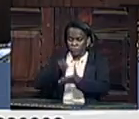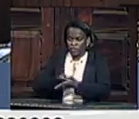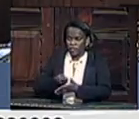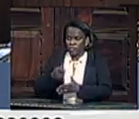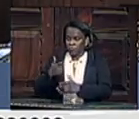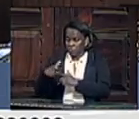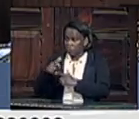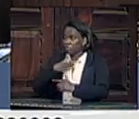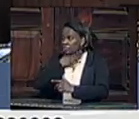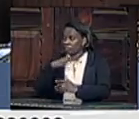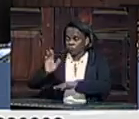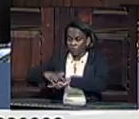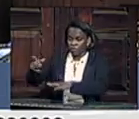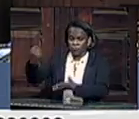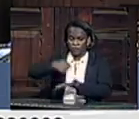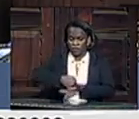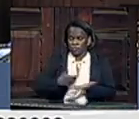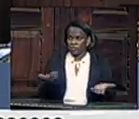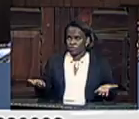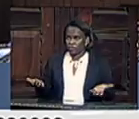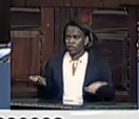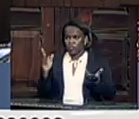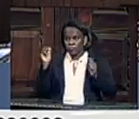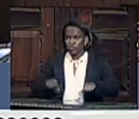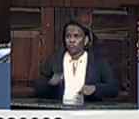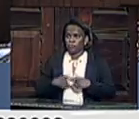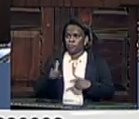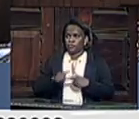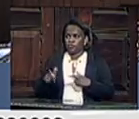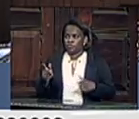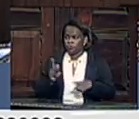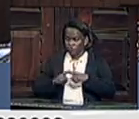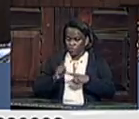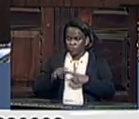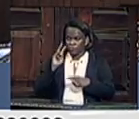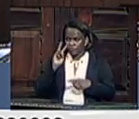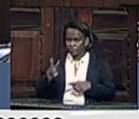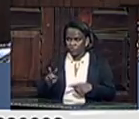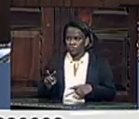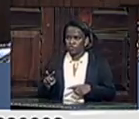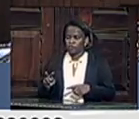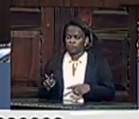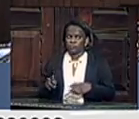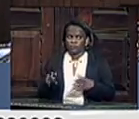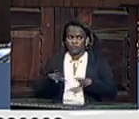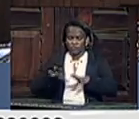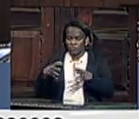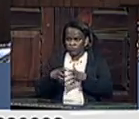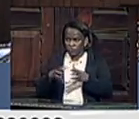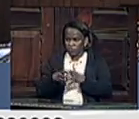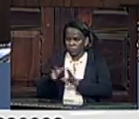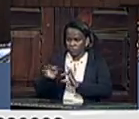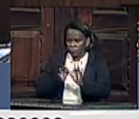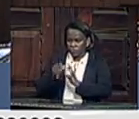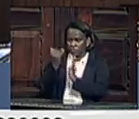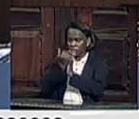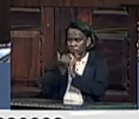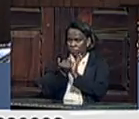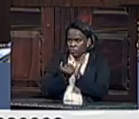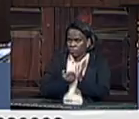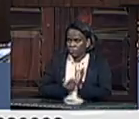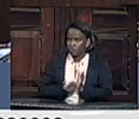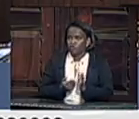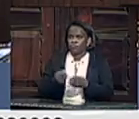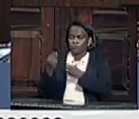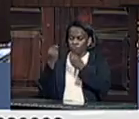da crise. Esse é o pior problema, porque a gente olha para esse conjunto de medidas